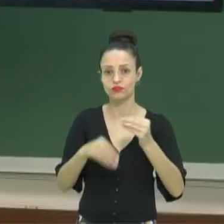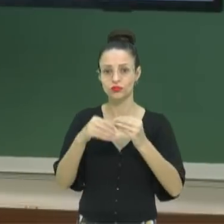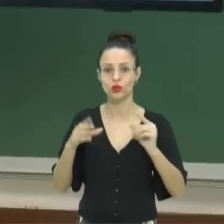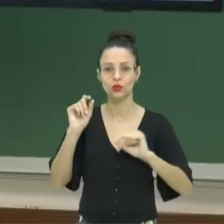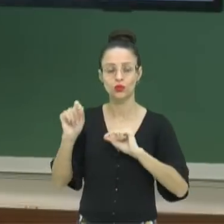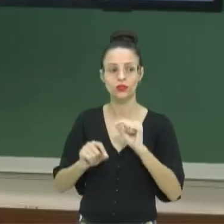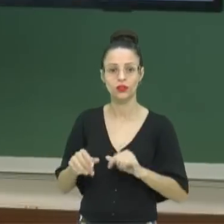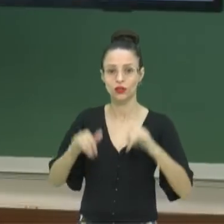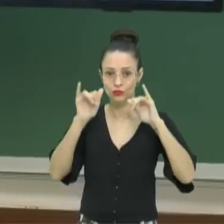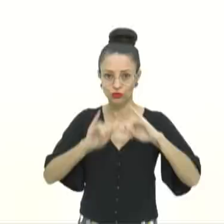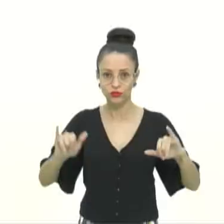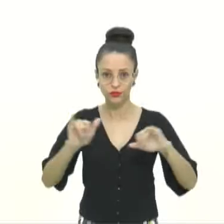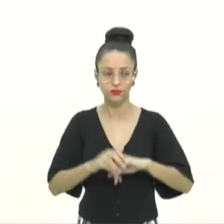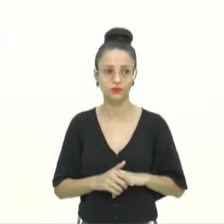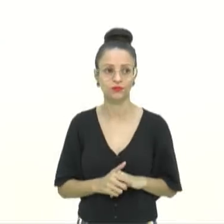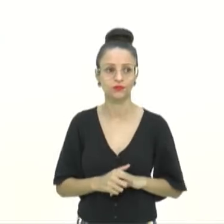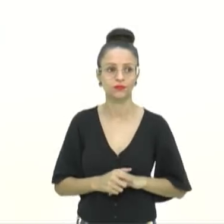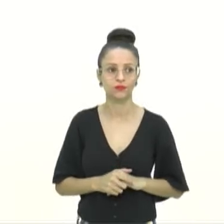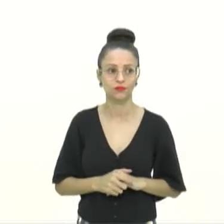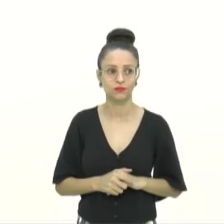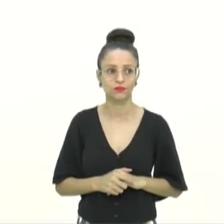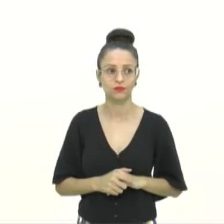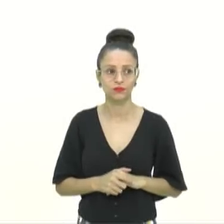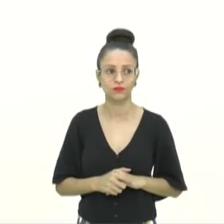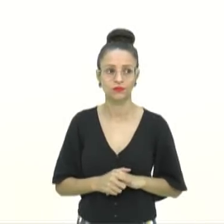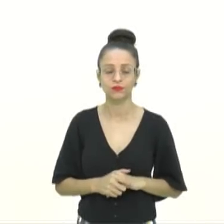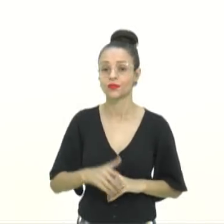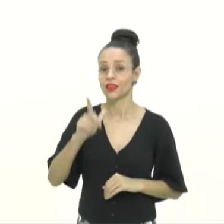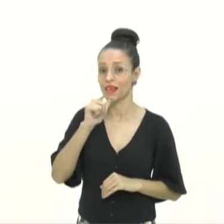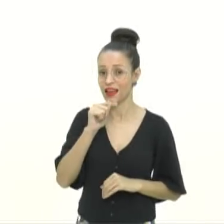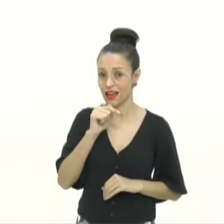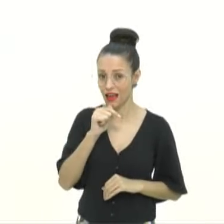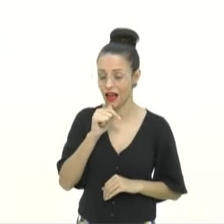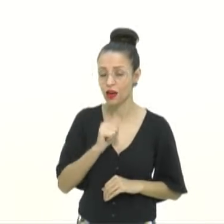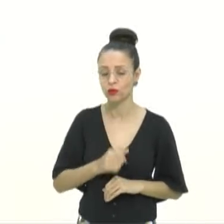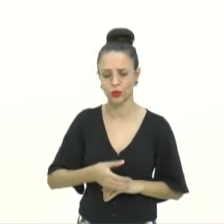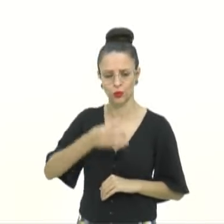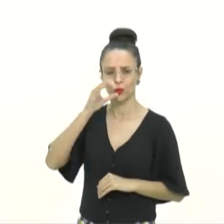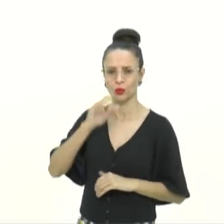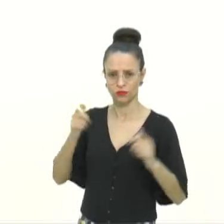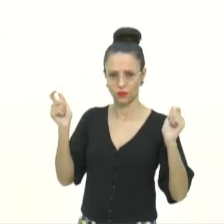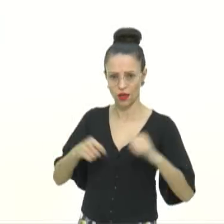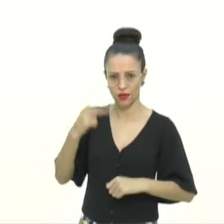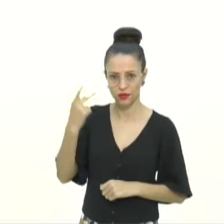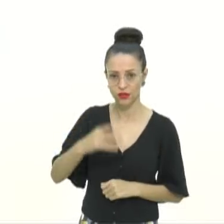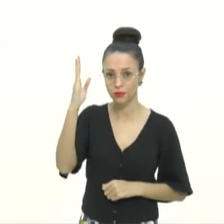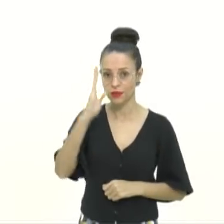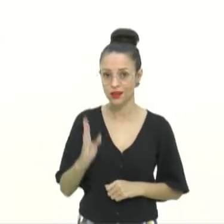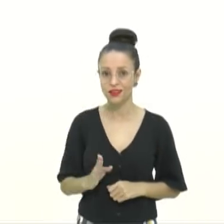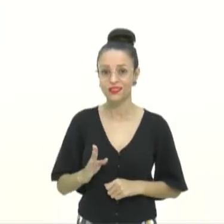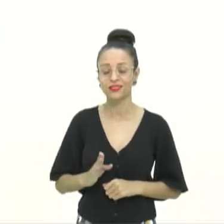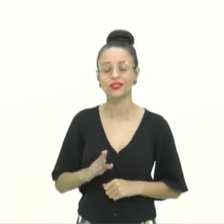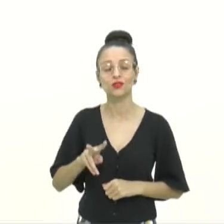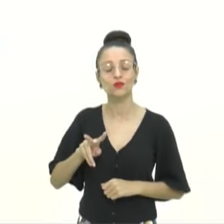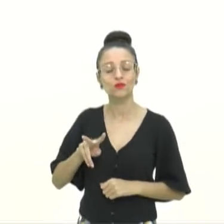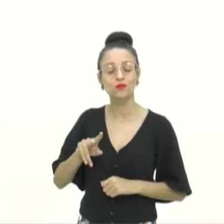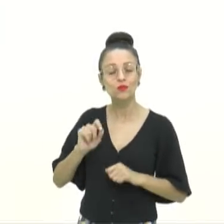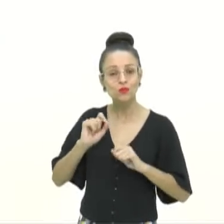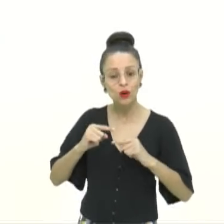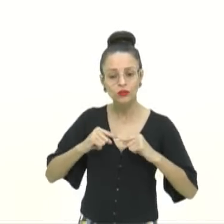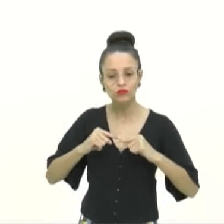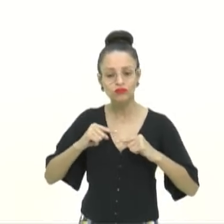a notícia. A demanda de água potável no Brasil pode aumentar quase 80%